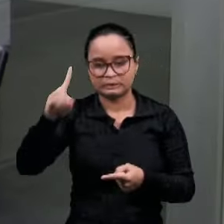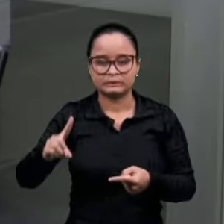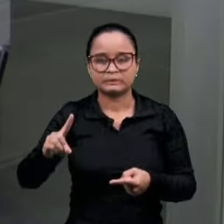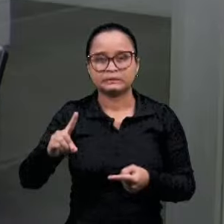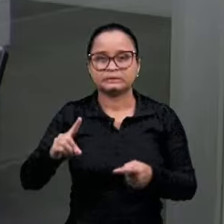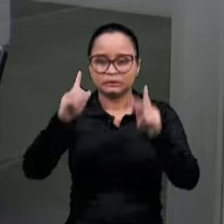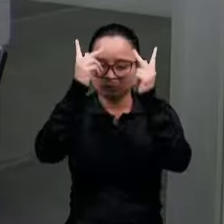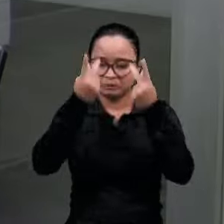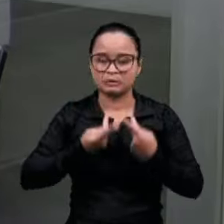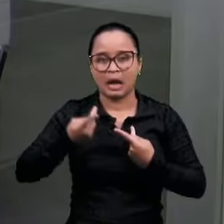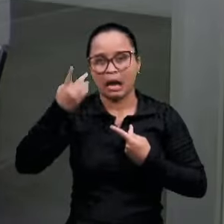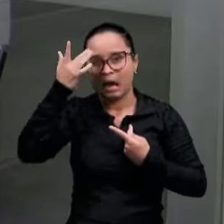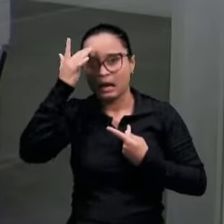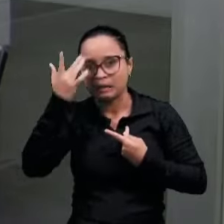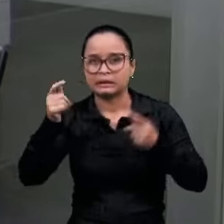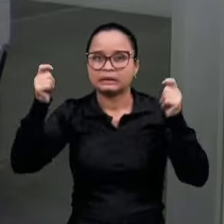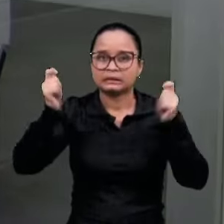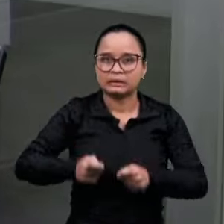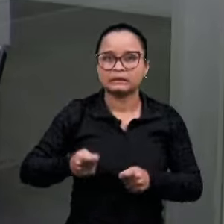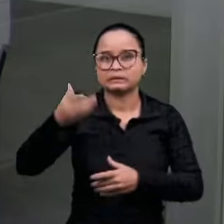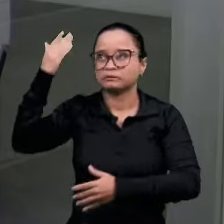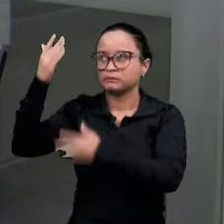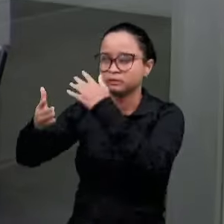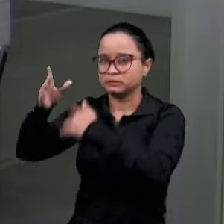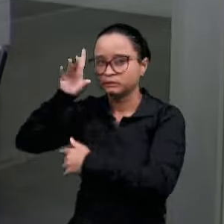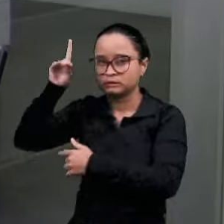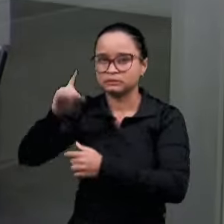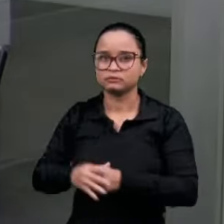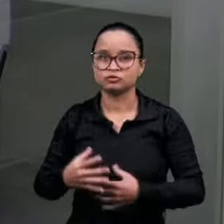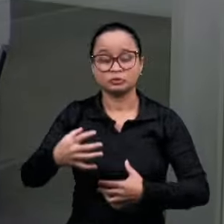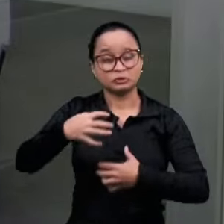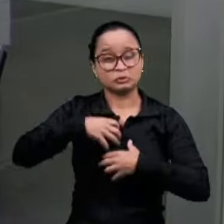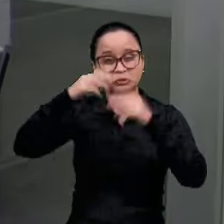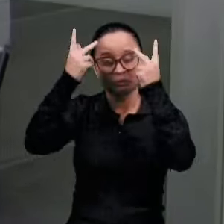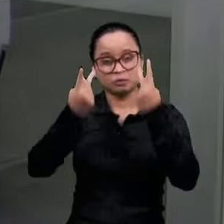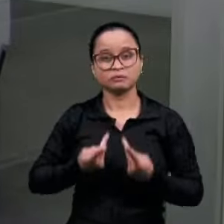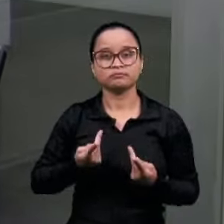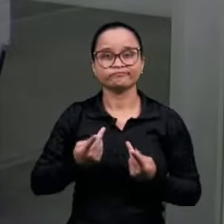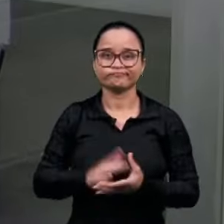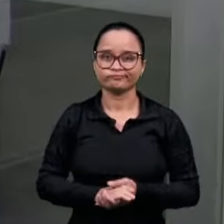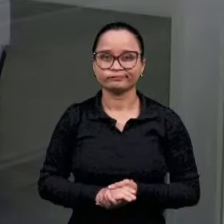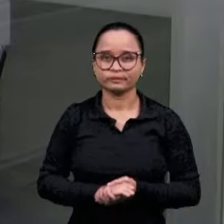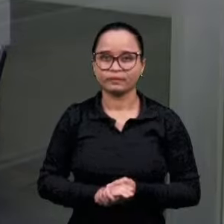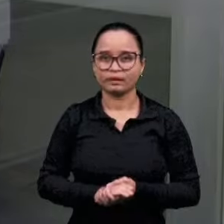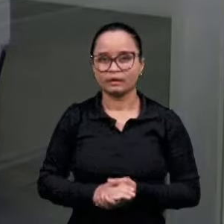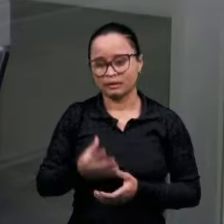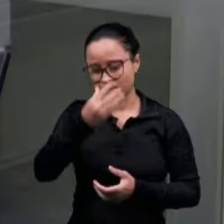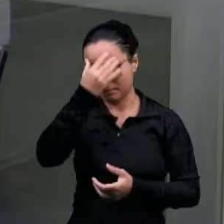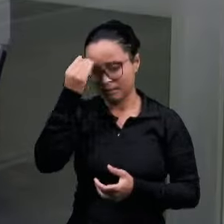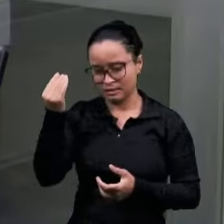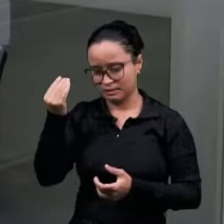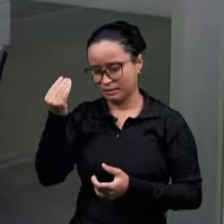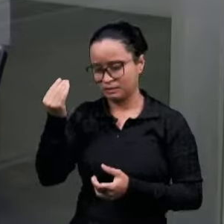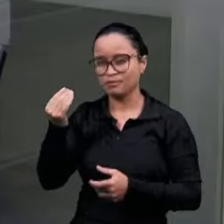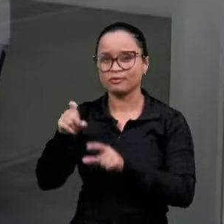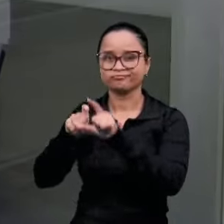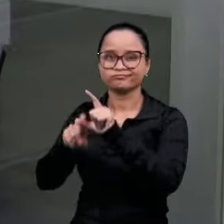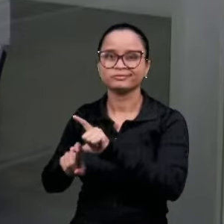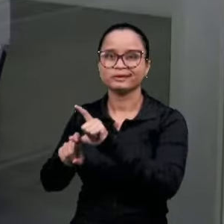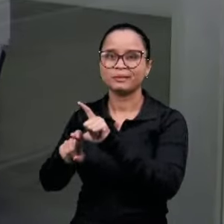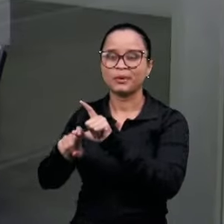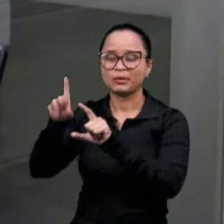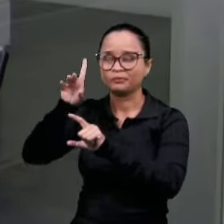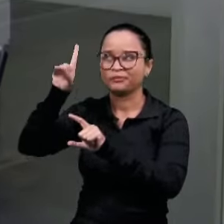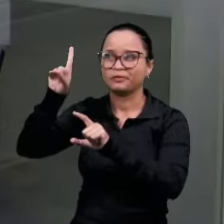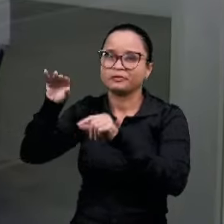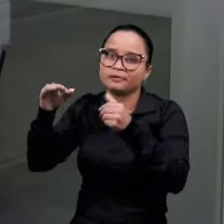na presença de Deus, capaz no sentido humano, ele deixa de buscar a Deus e depender de Deus.